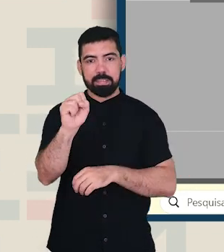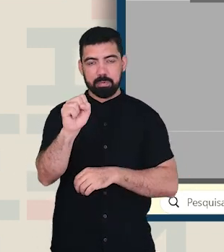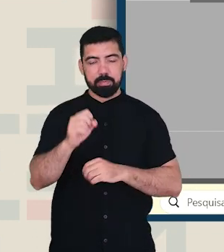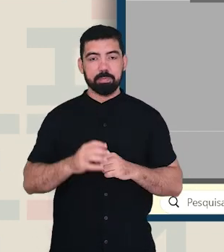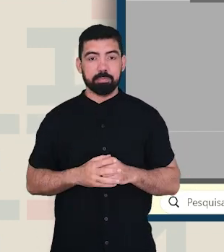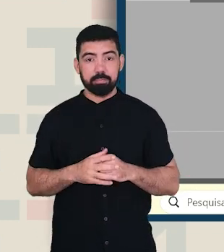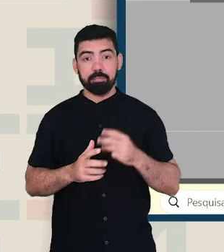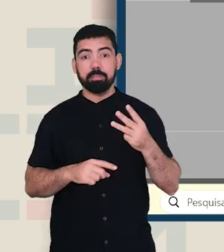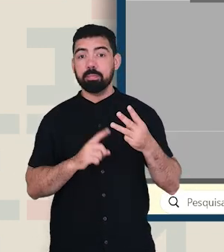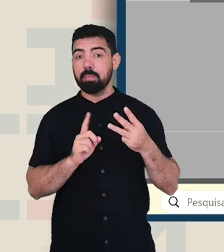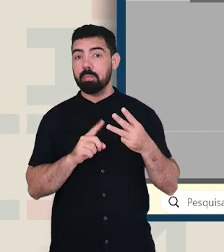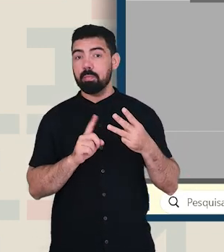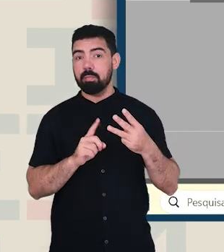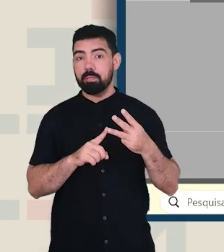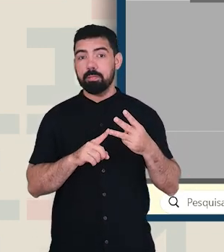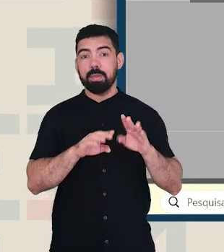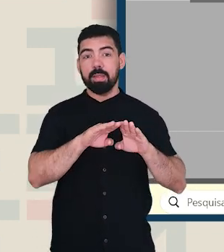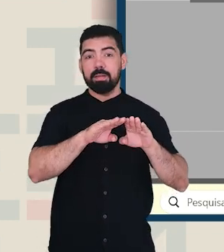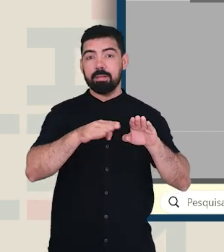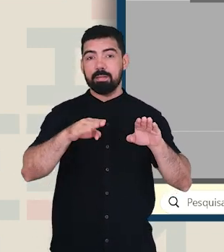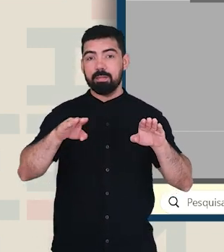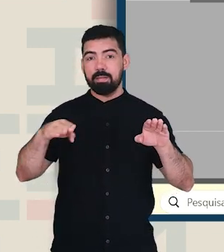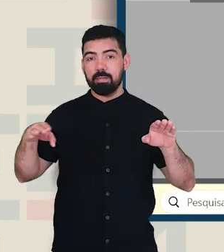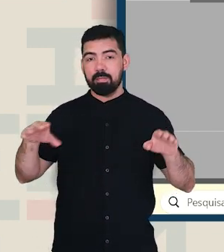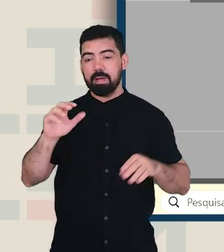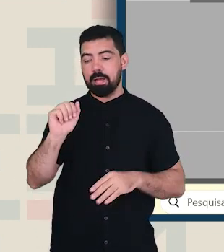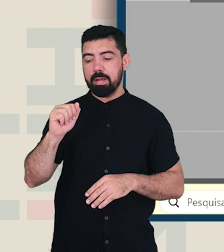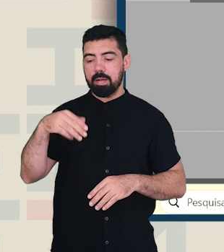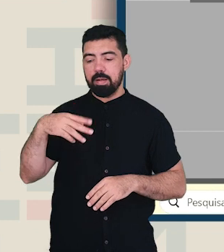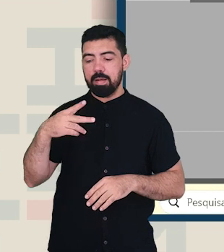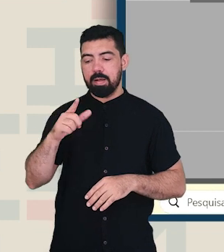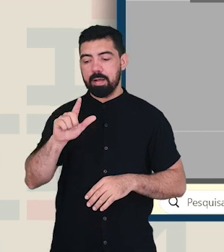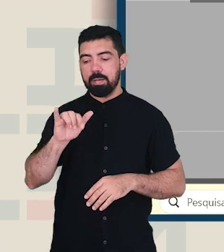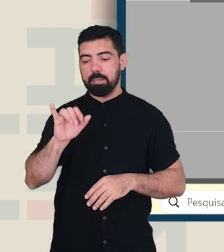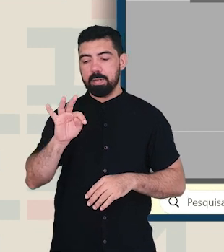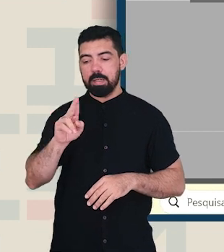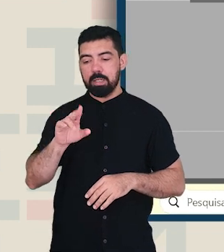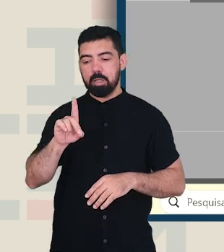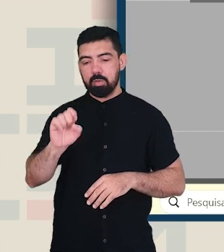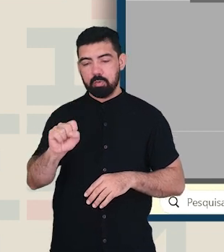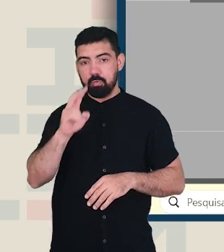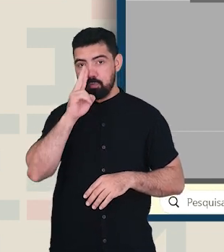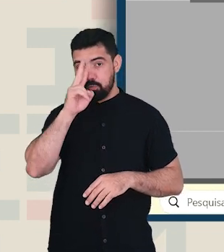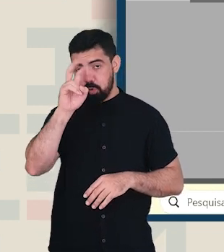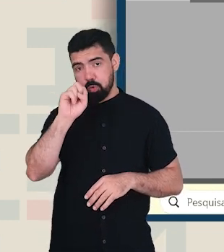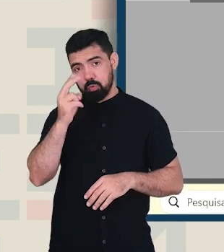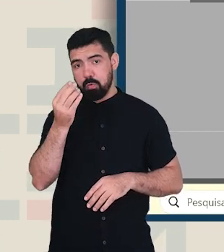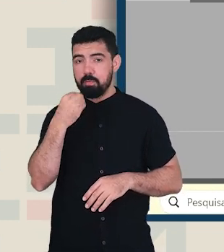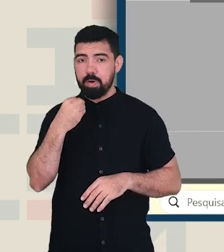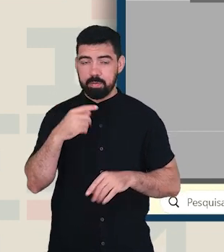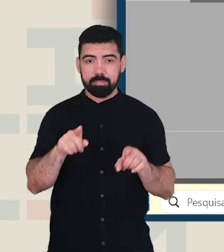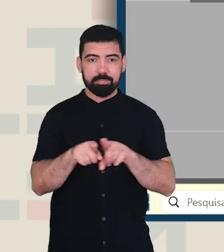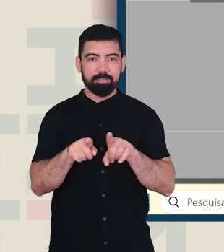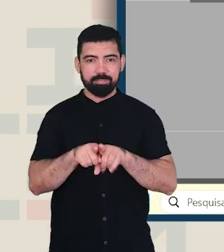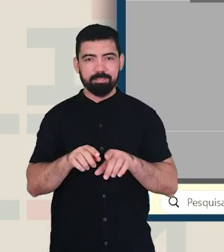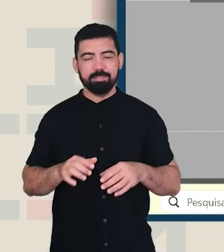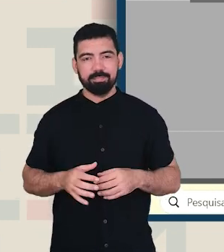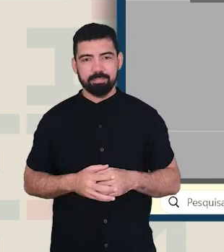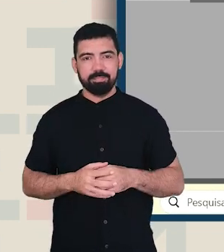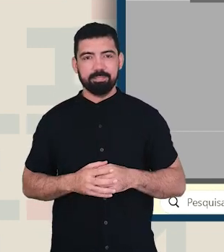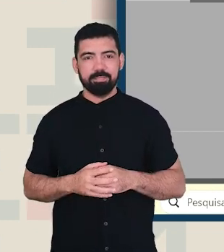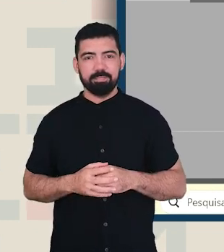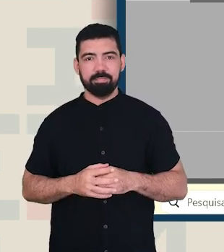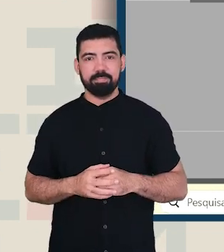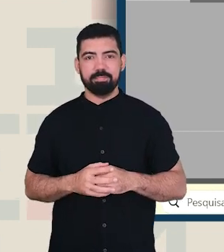E preciso de uma amplitude, ou seja, forte, fraco. Ou forte, piano. Ou muito volume,